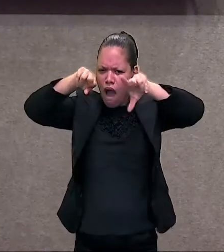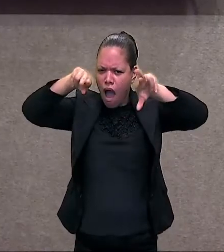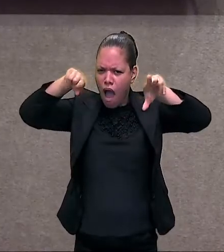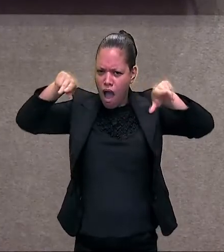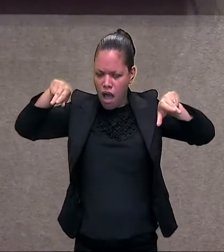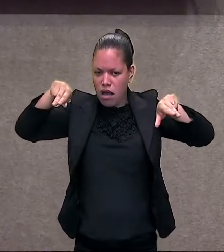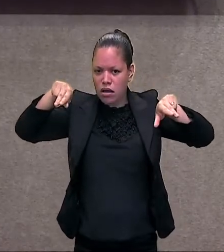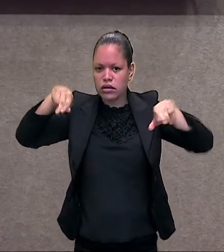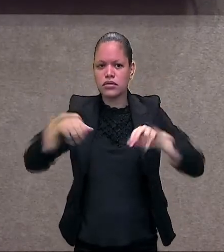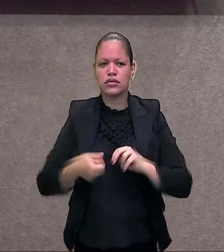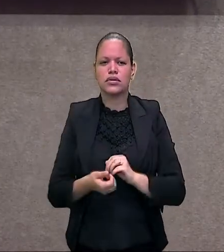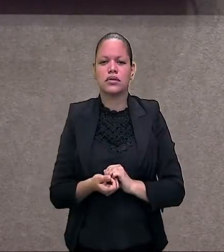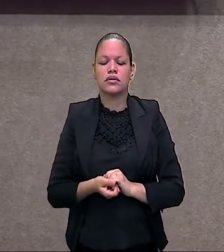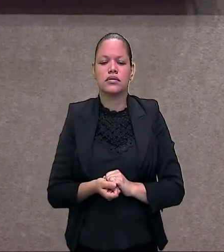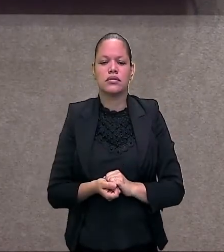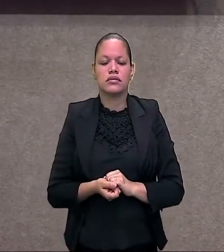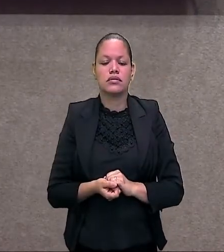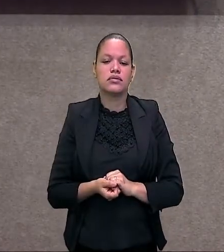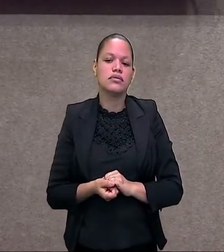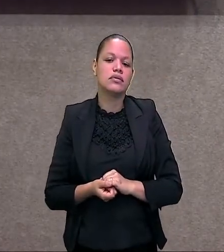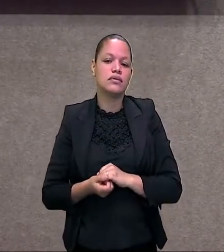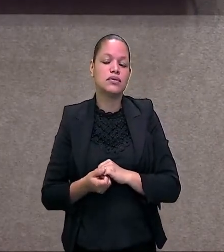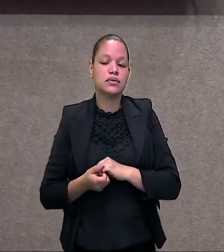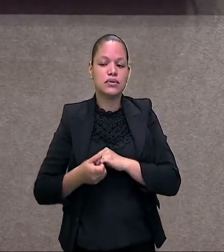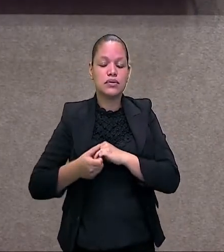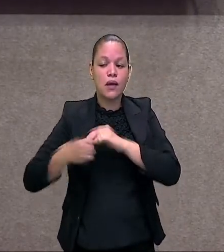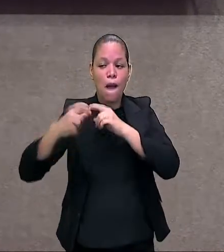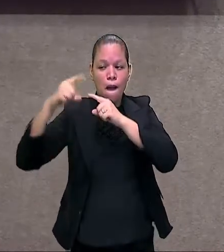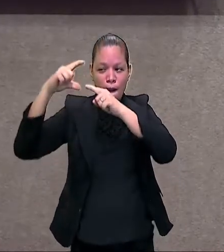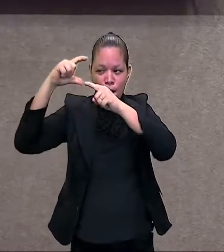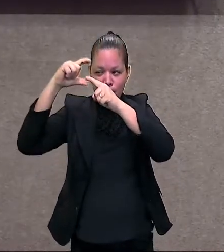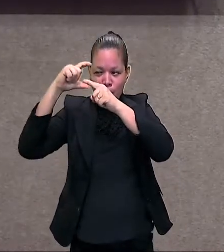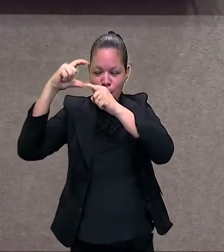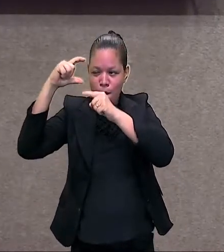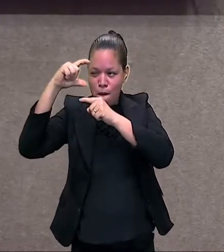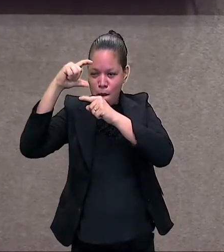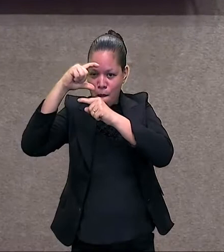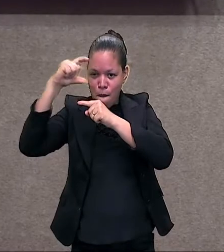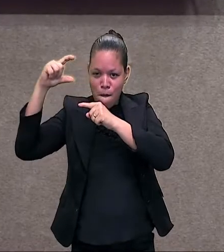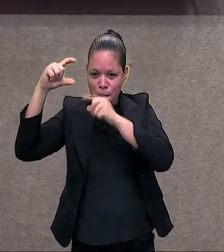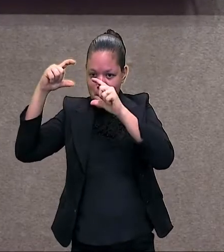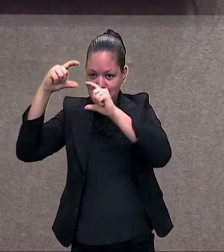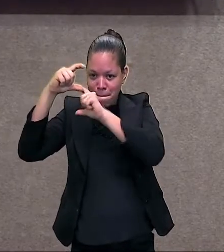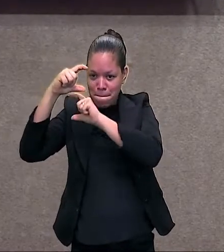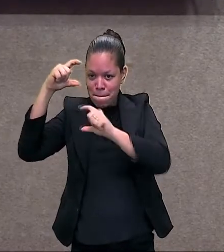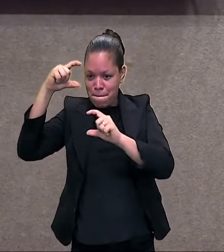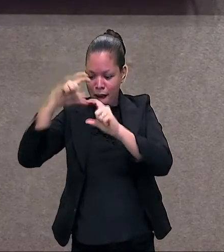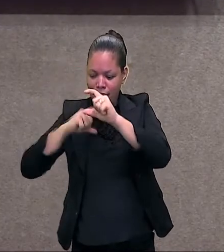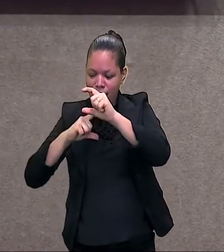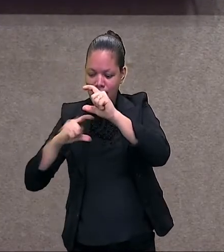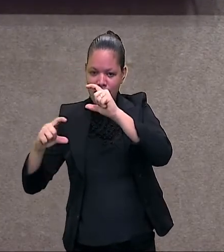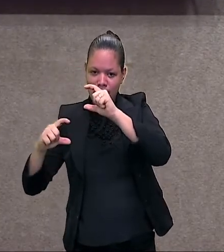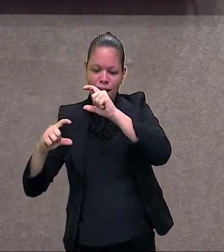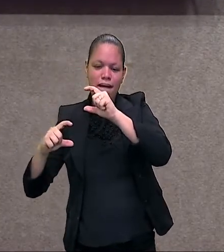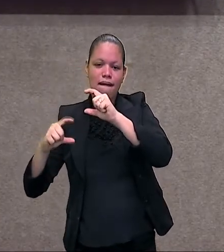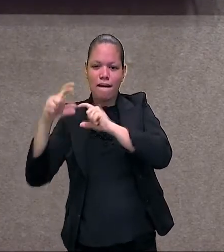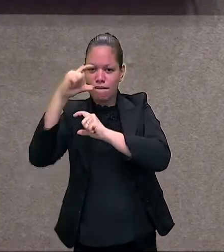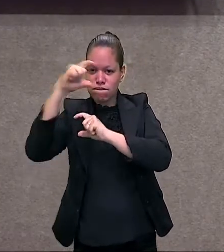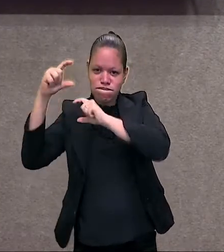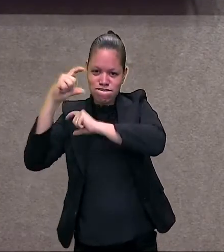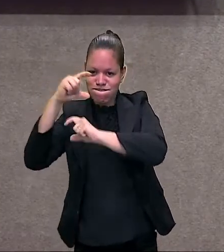Essa organização também é importante para separar um assunto do outro, para não ficar aquela coisa